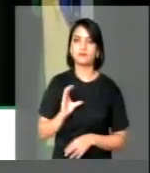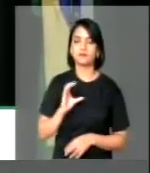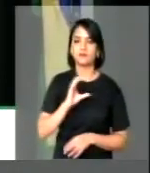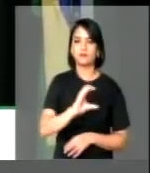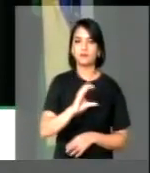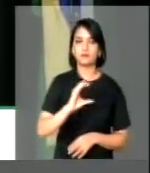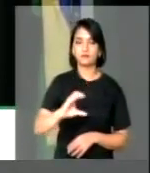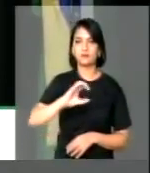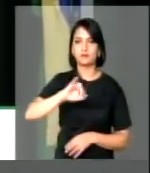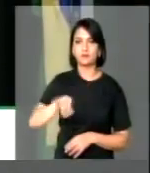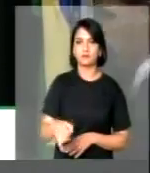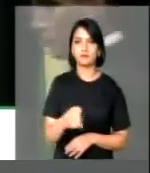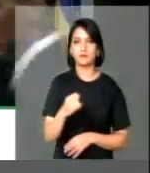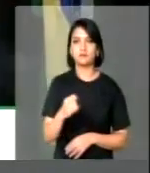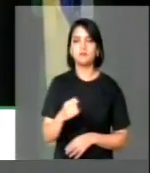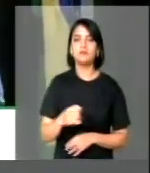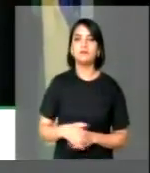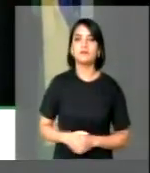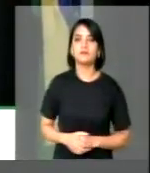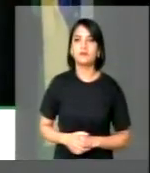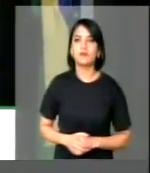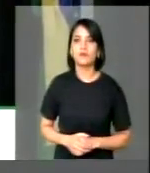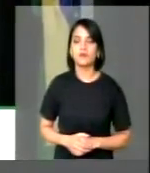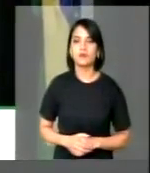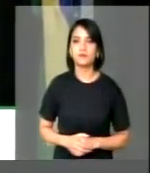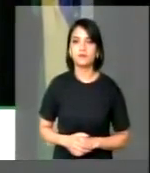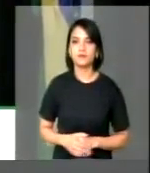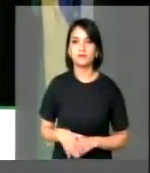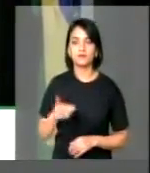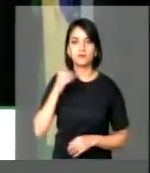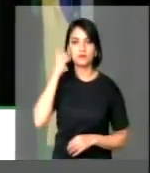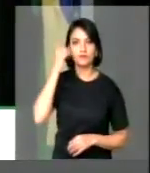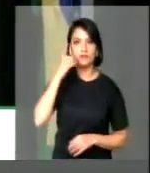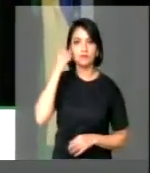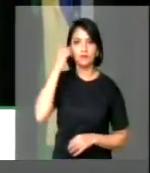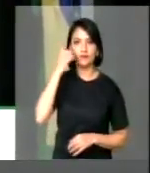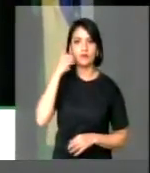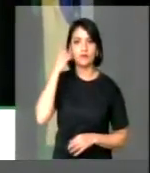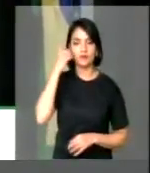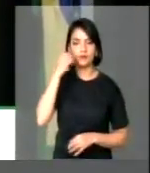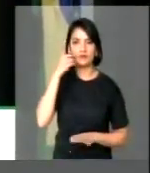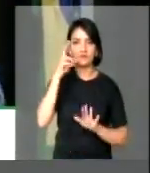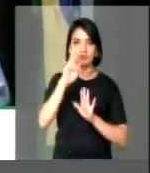Justiça. A emenda modificativa apresentada pelo deputado Márcio Menezes,